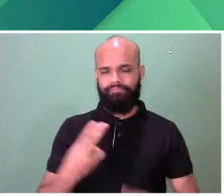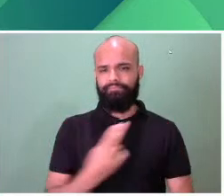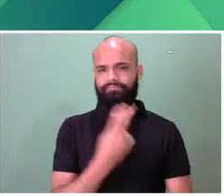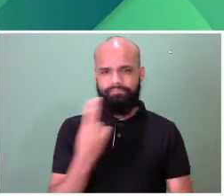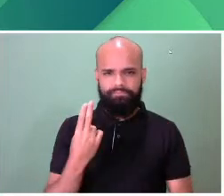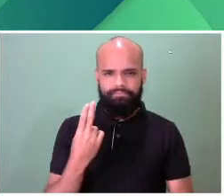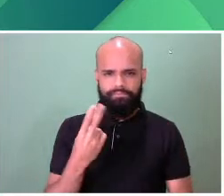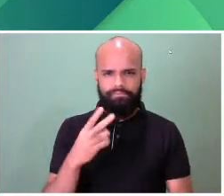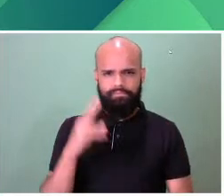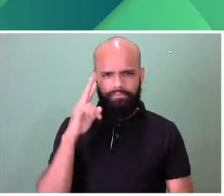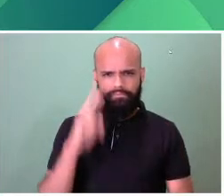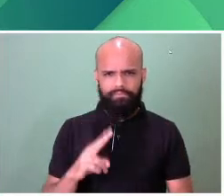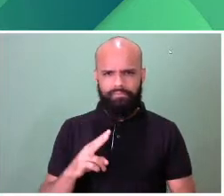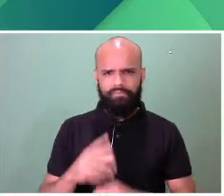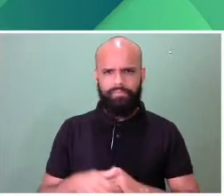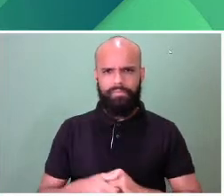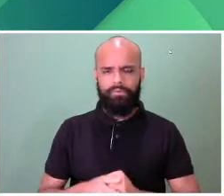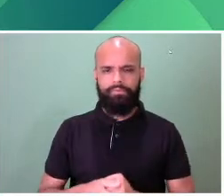audiodescrever?